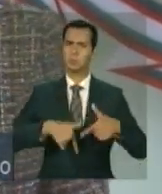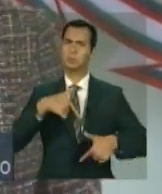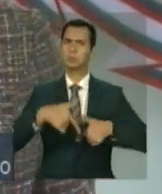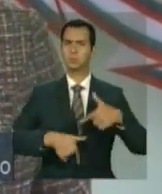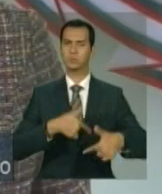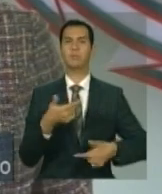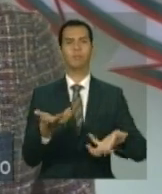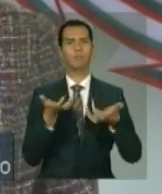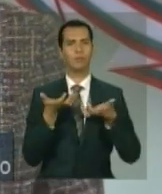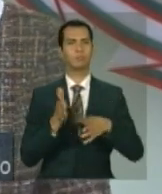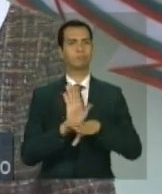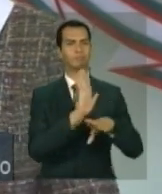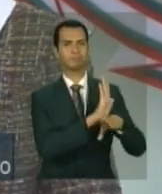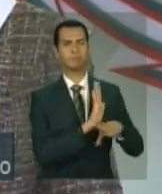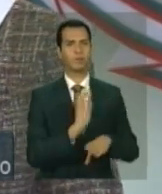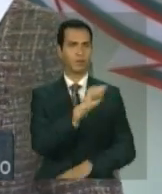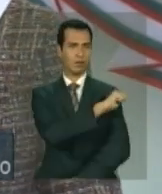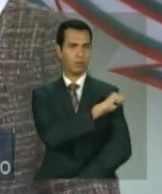E brasileiros no exterior,